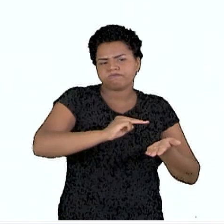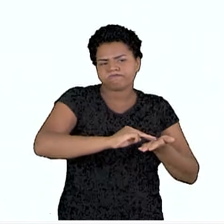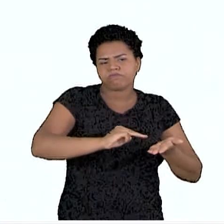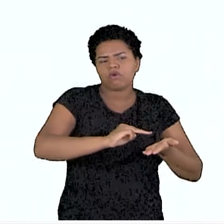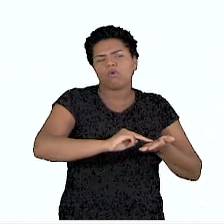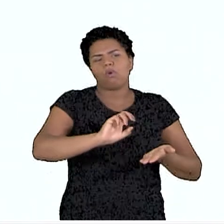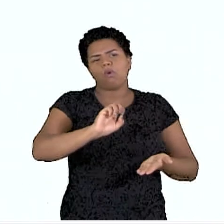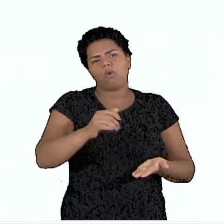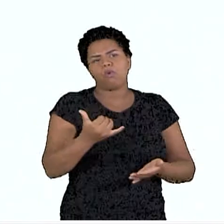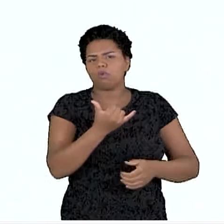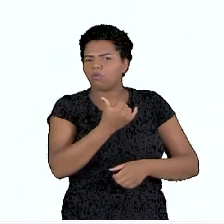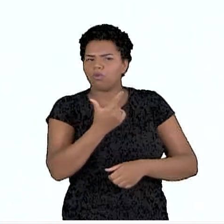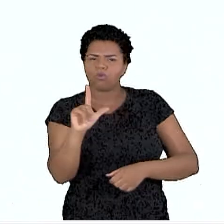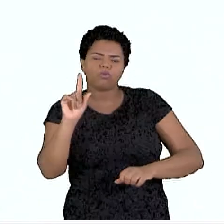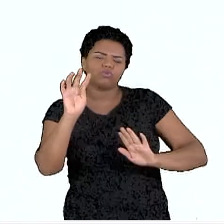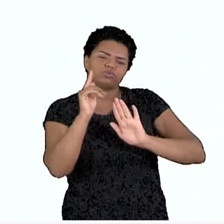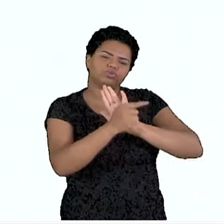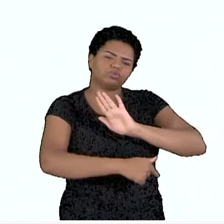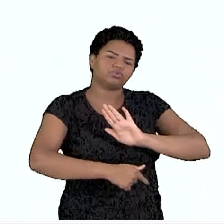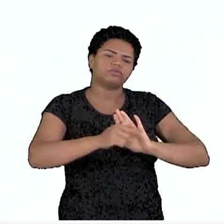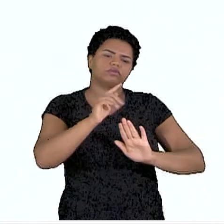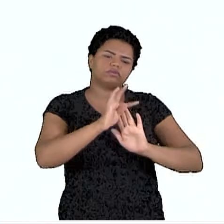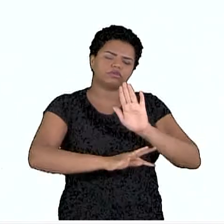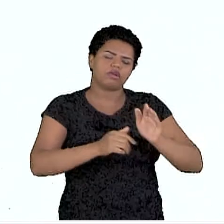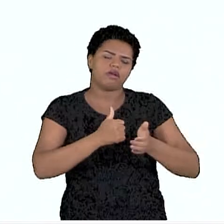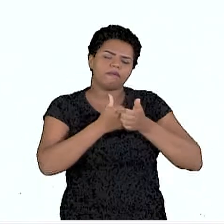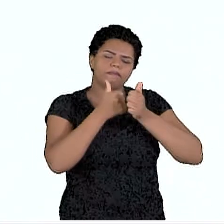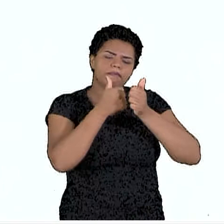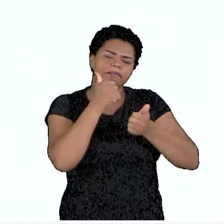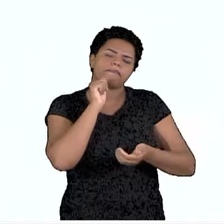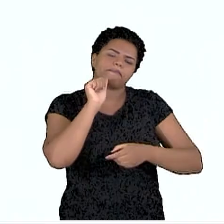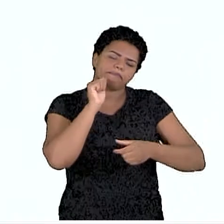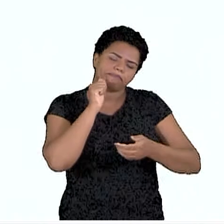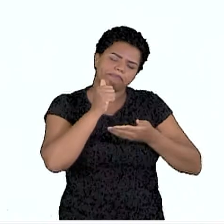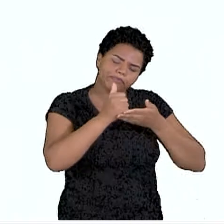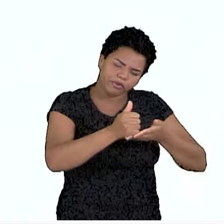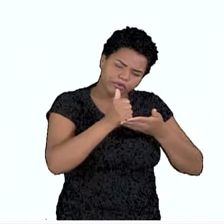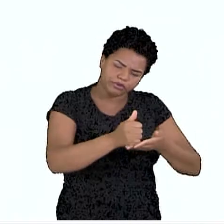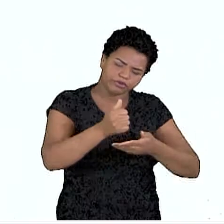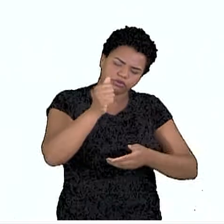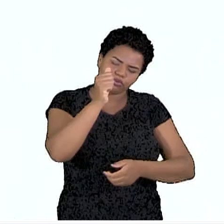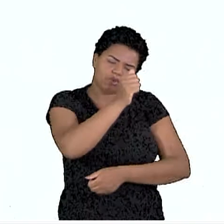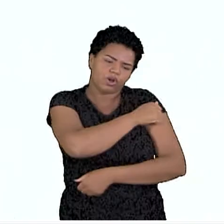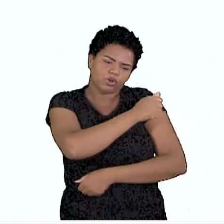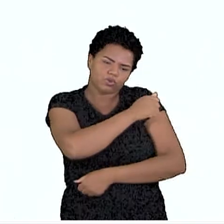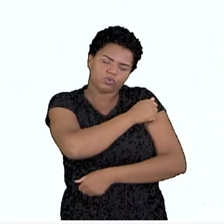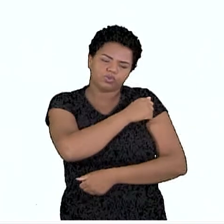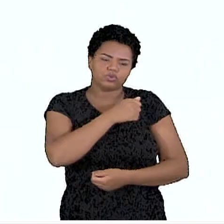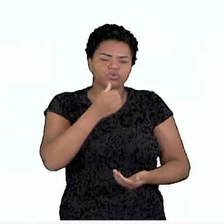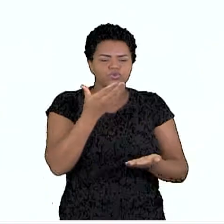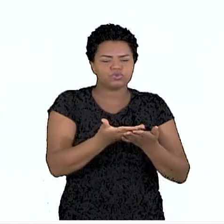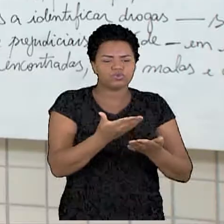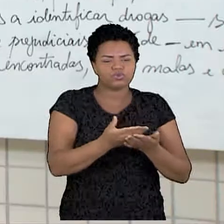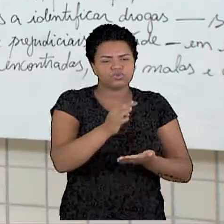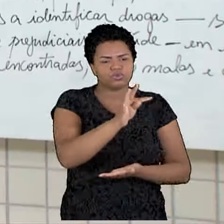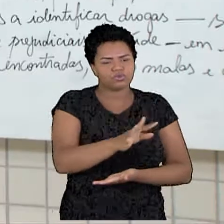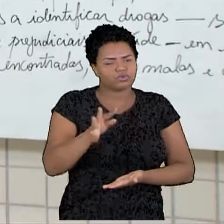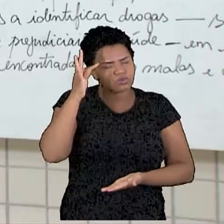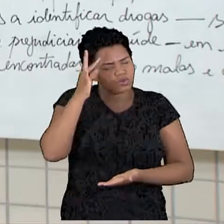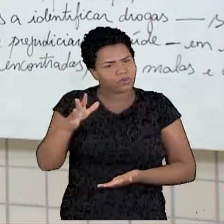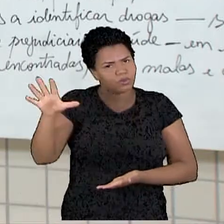textuais, auxiliando muitas vezes o estudante nos seus estudos teóricos. E para eu fazer um